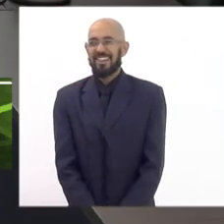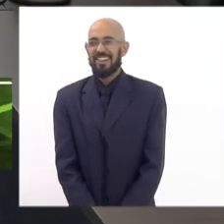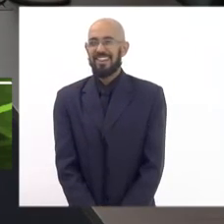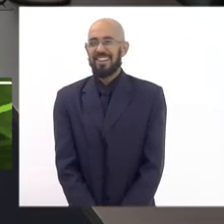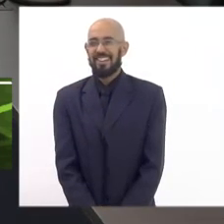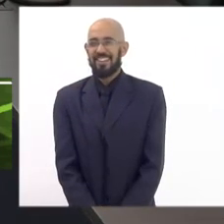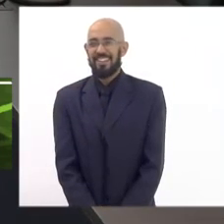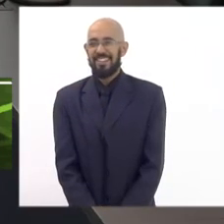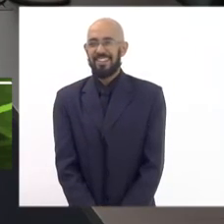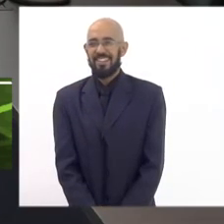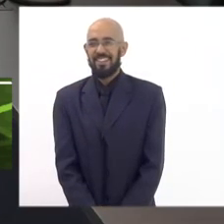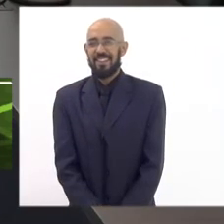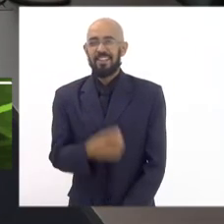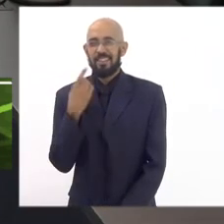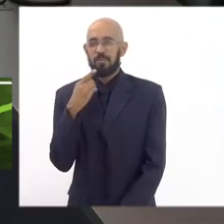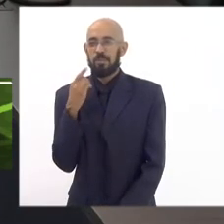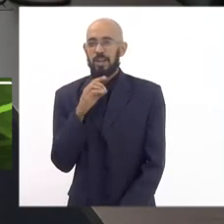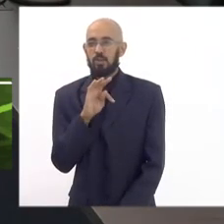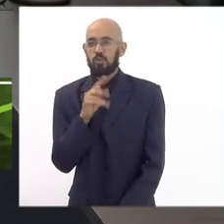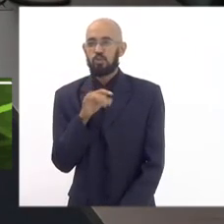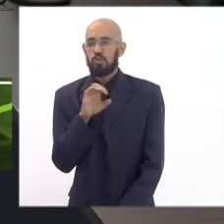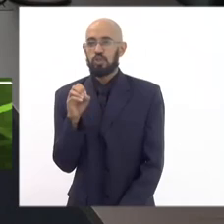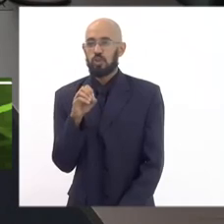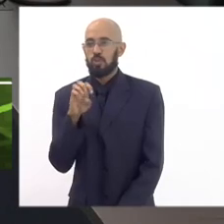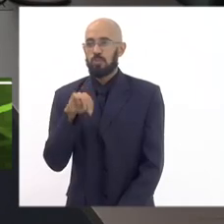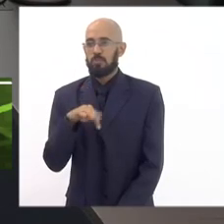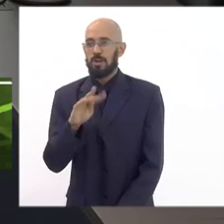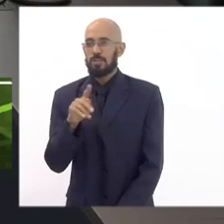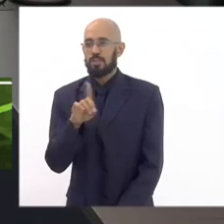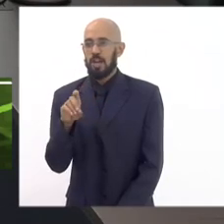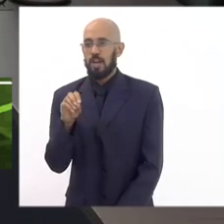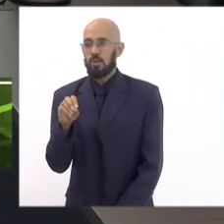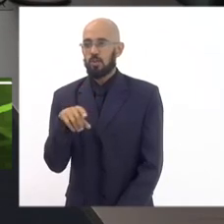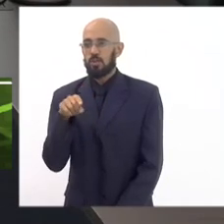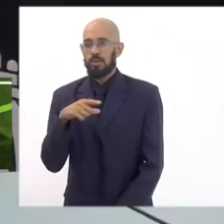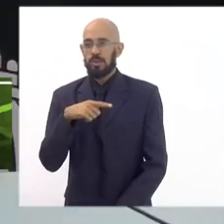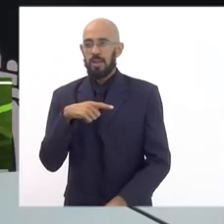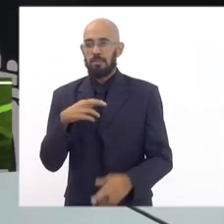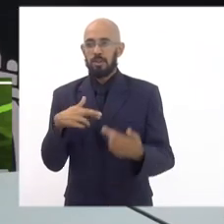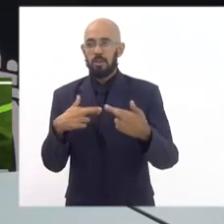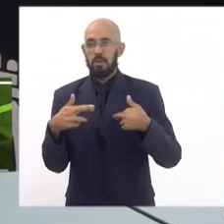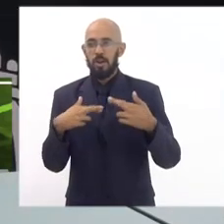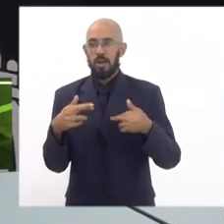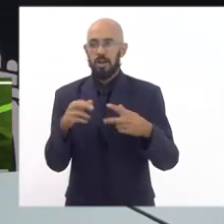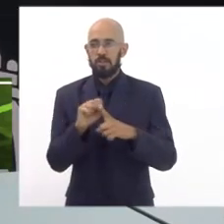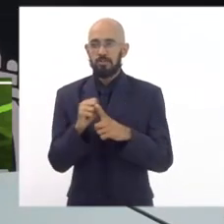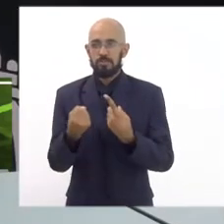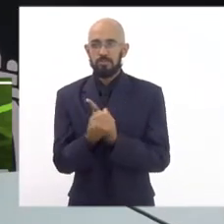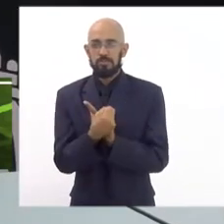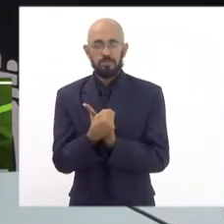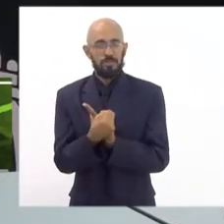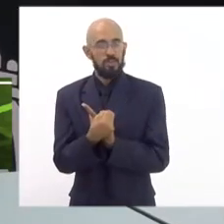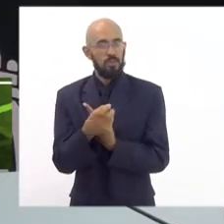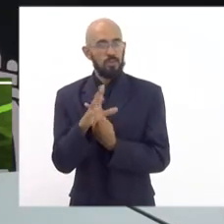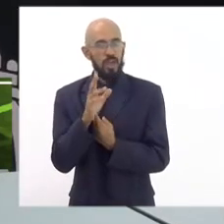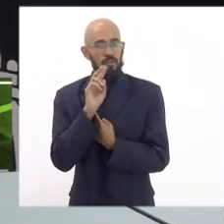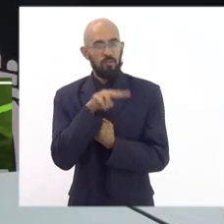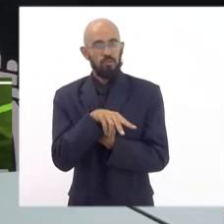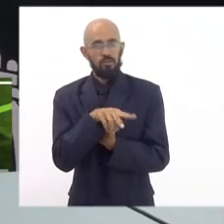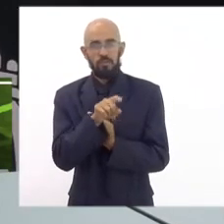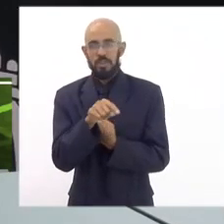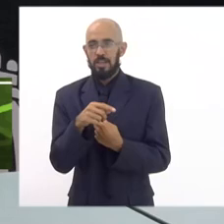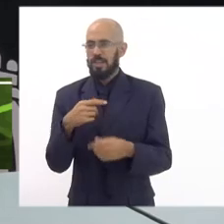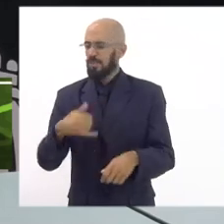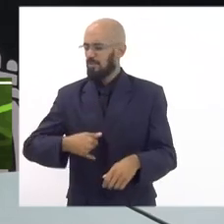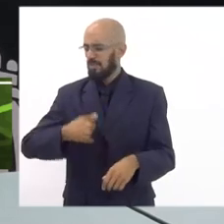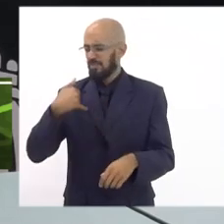Deputado Chico Machado é o deputado que tem o maior relacionamento social que eu já vi na face da Terra. Ou alguém